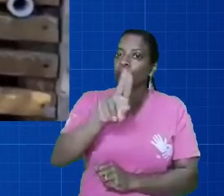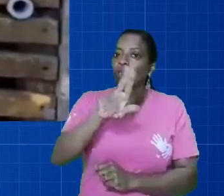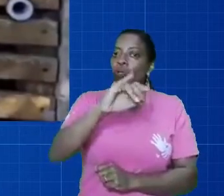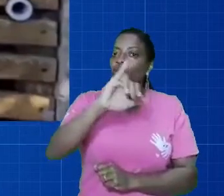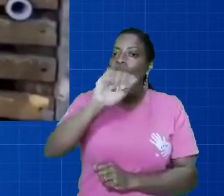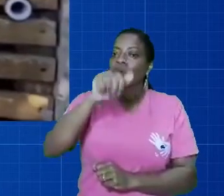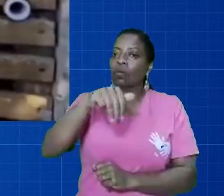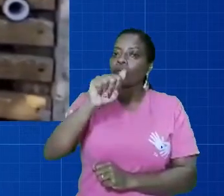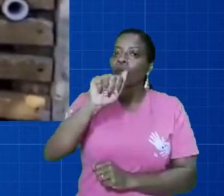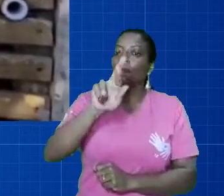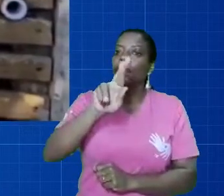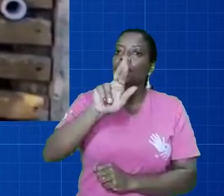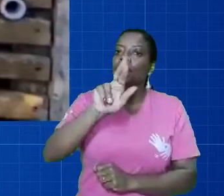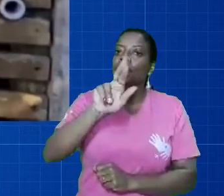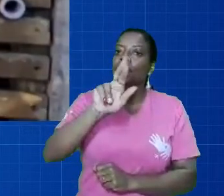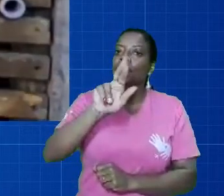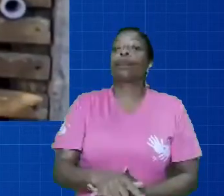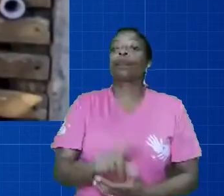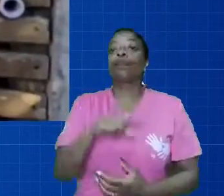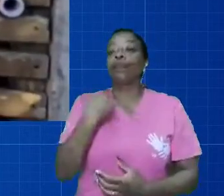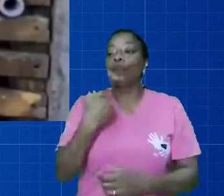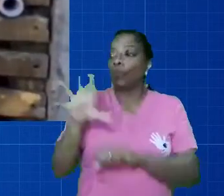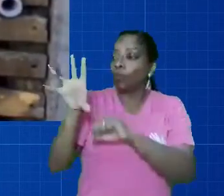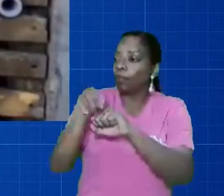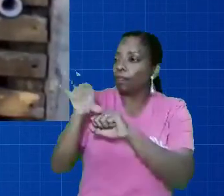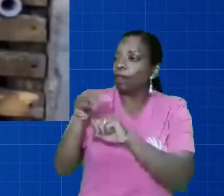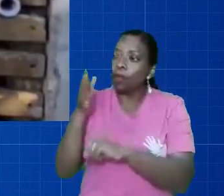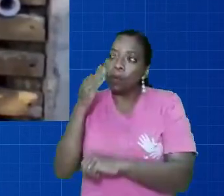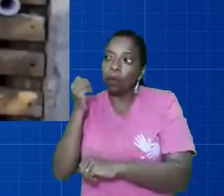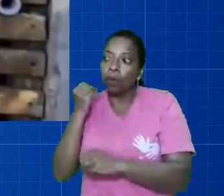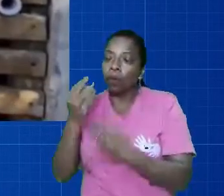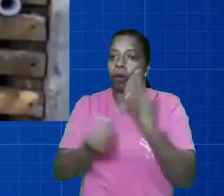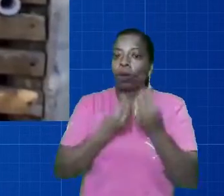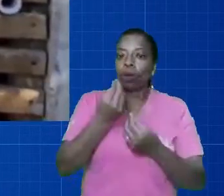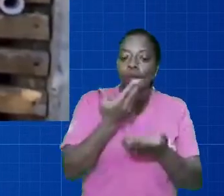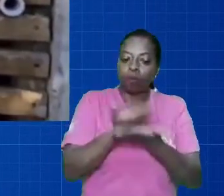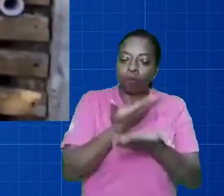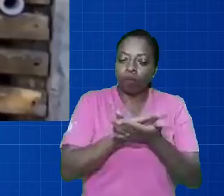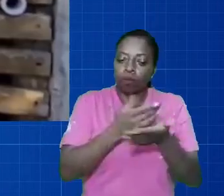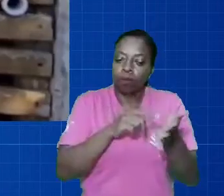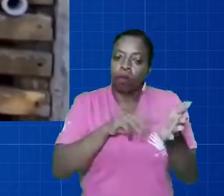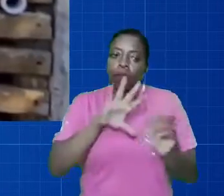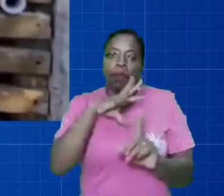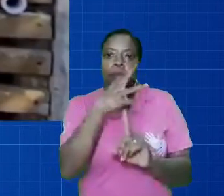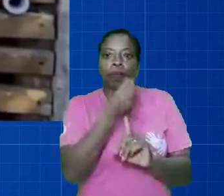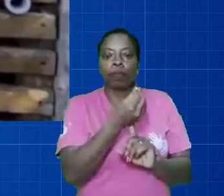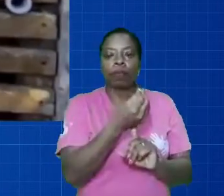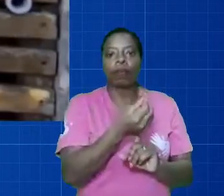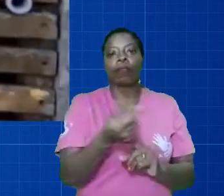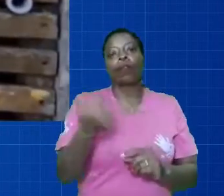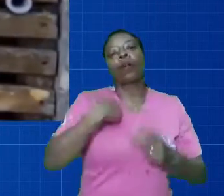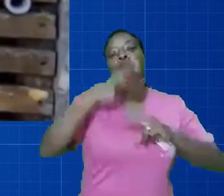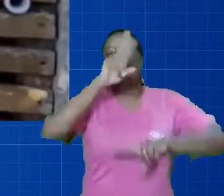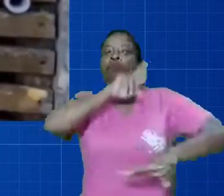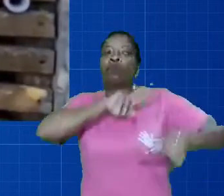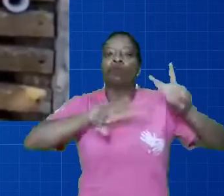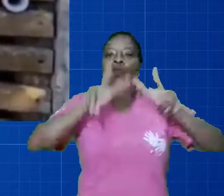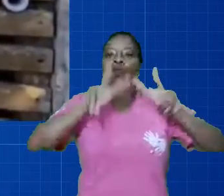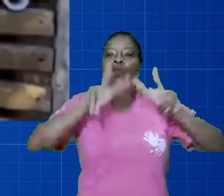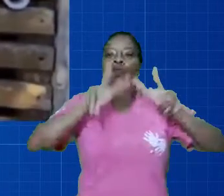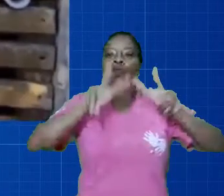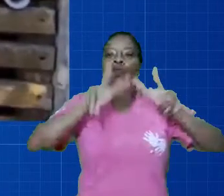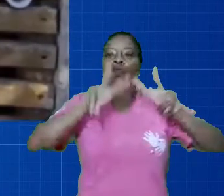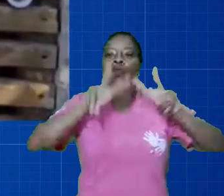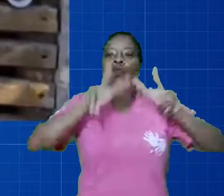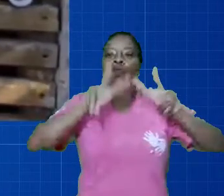arte. Mas artes visuais é encantador, porque é uma coisa que não tem fim. Quanto mais você procura, mais as coisas vão